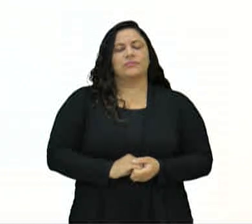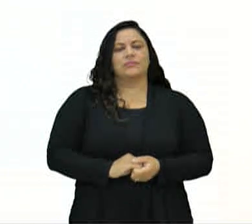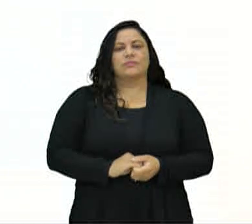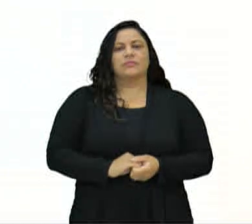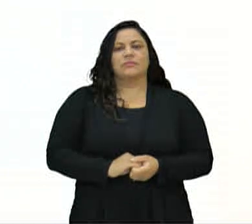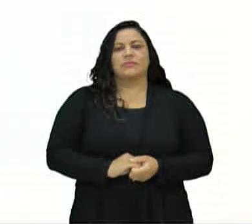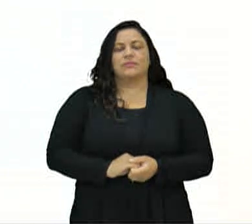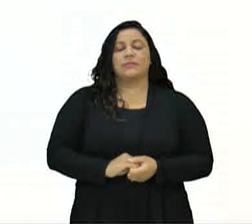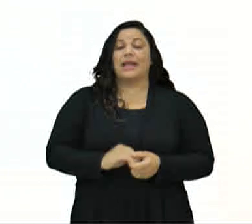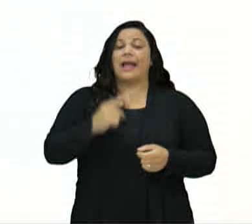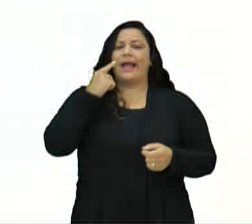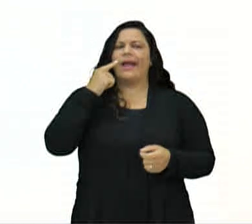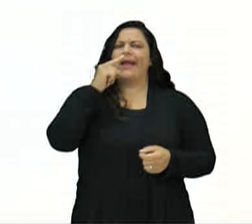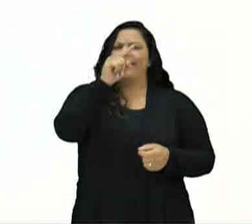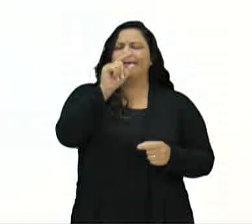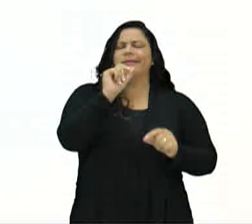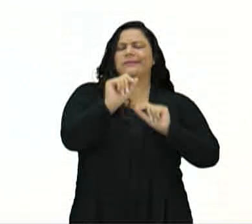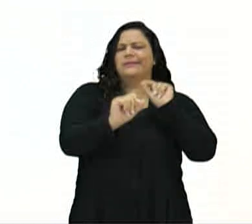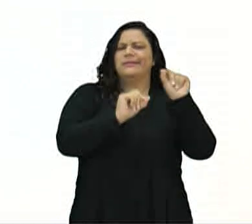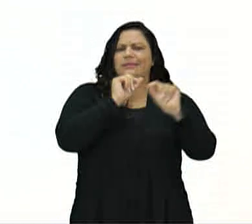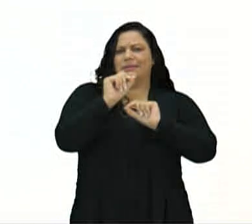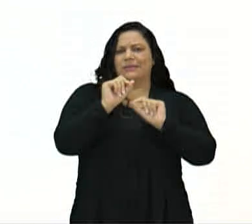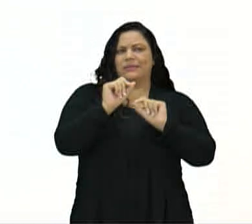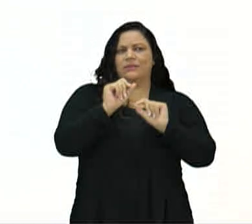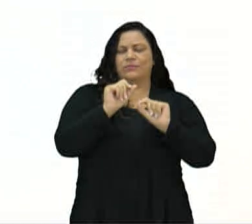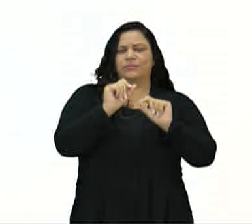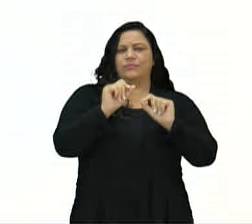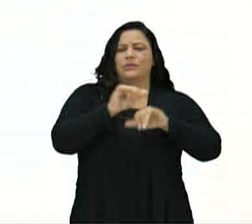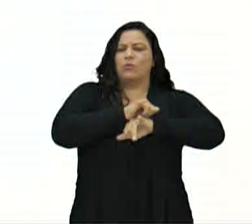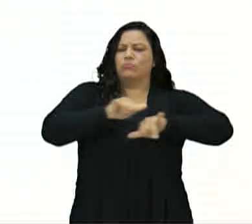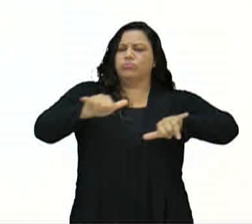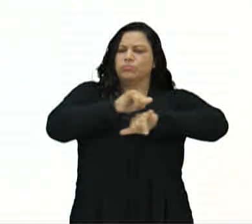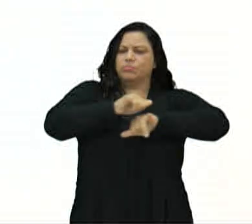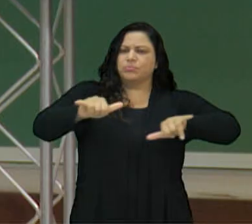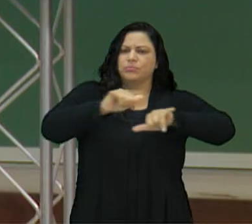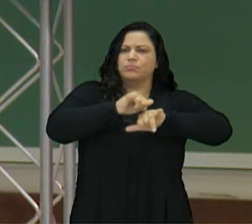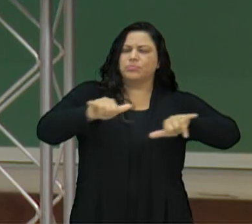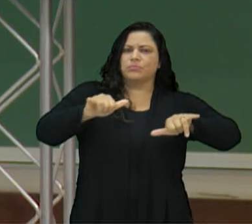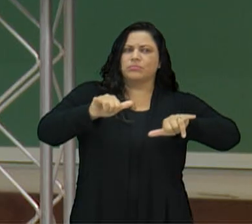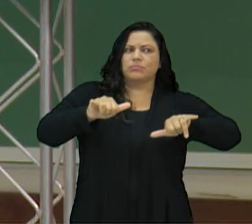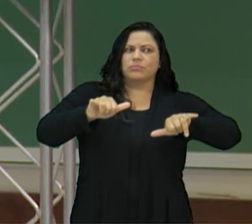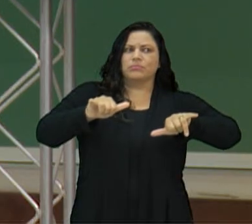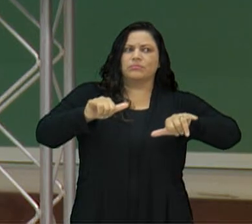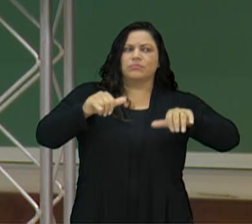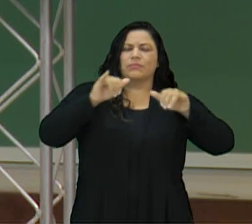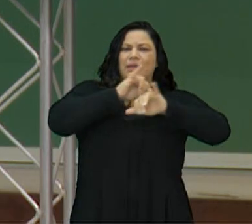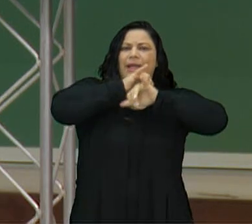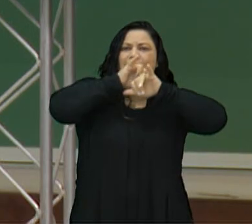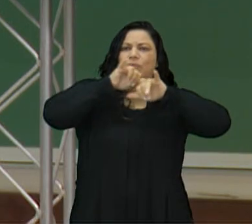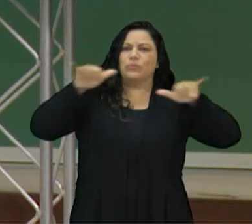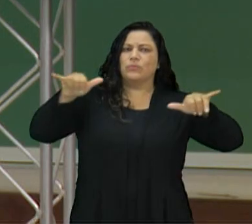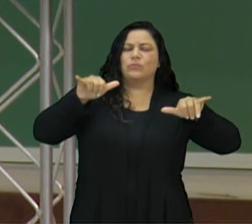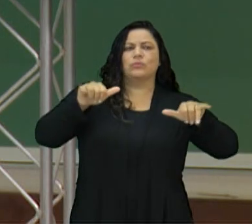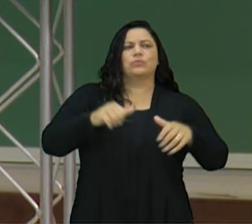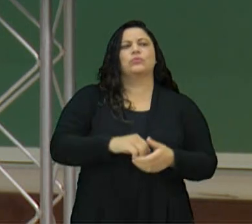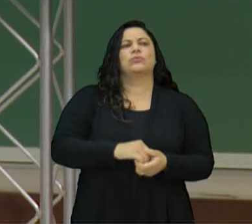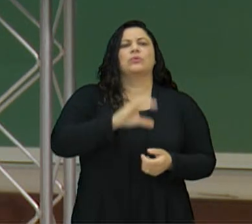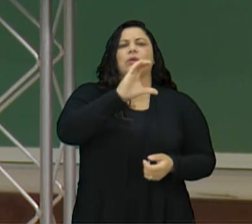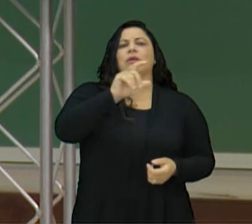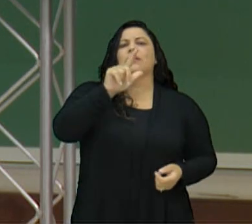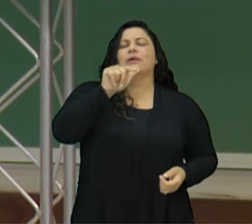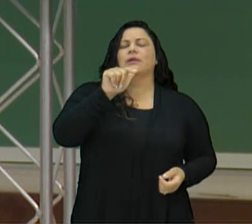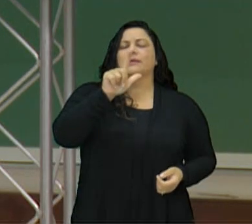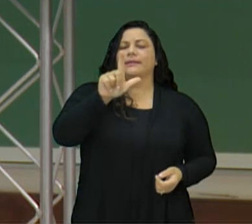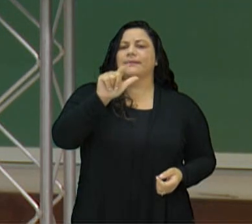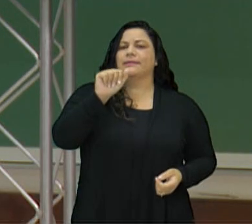um periódico, né, onde estão publicados anúncios classificados, certo? Então, esses los clasificados